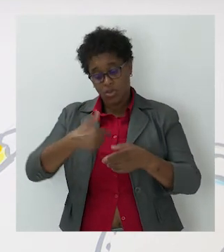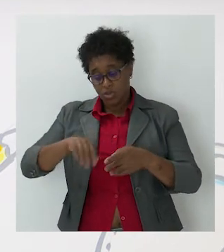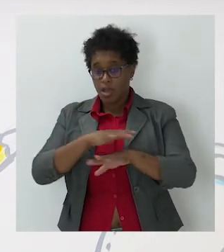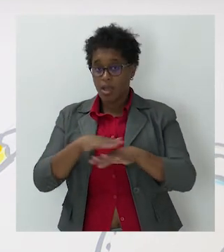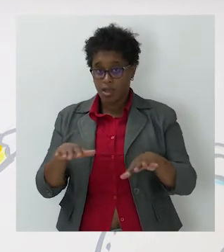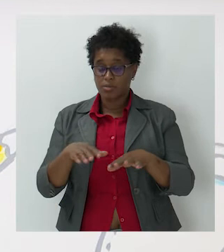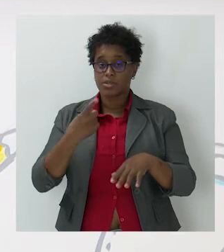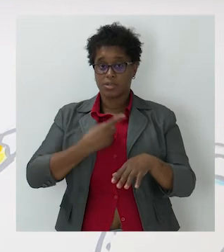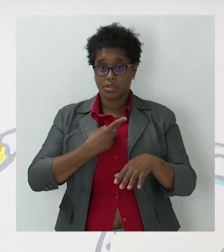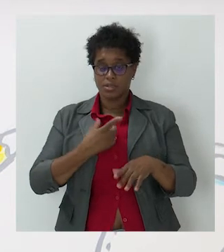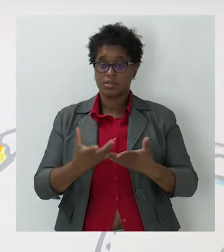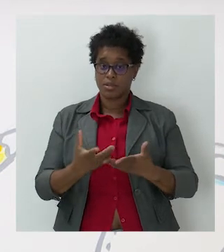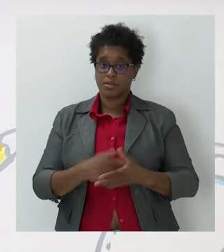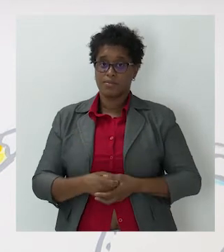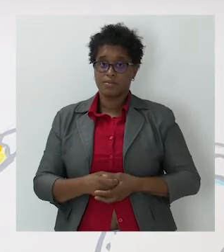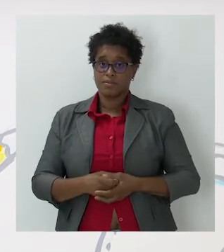de